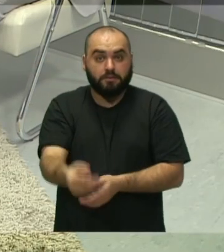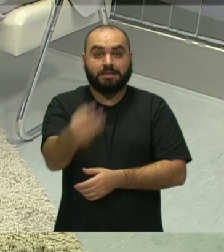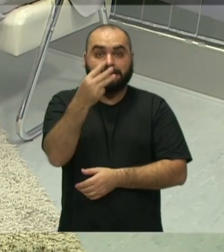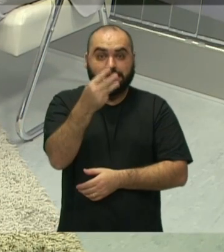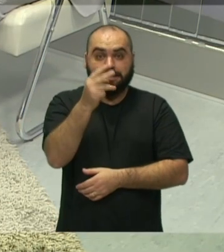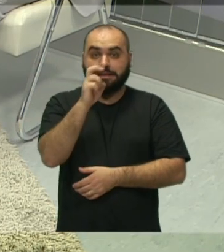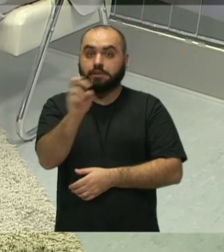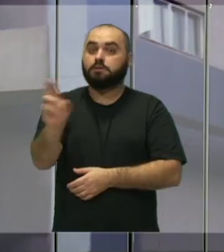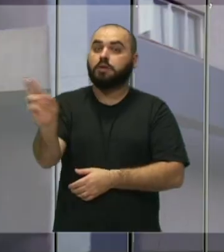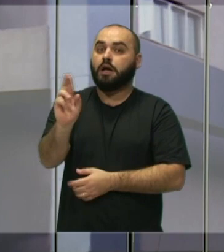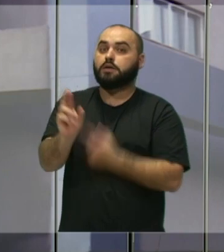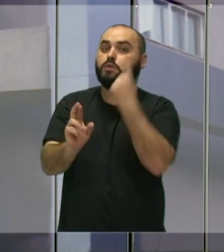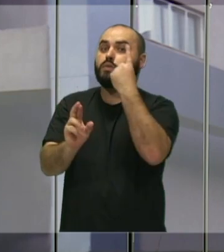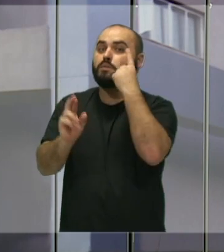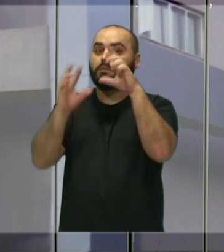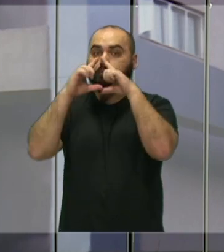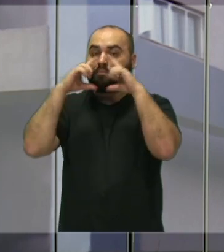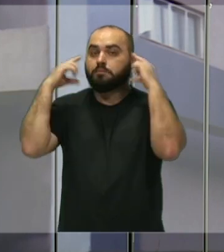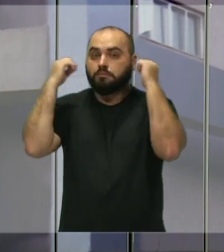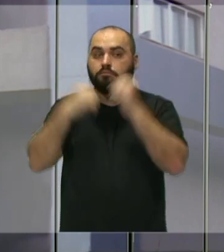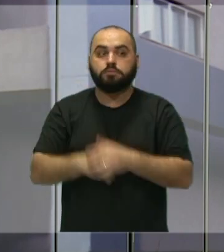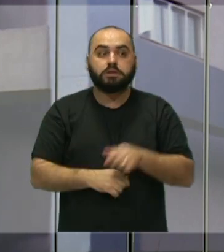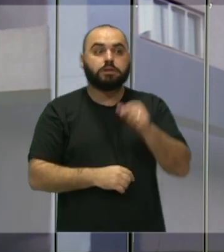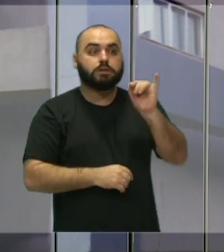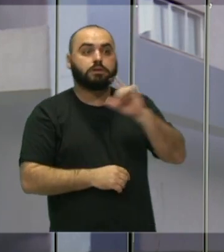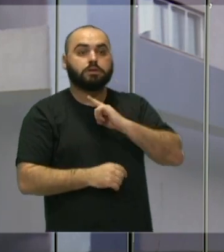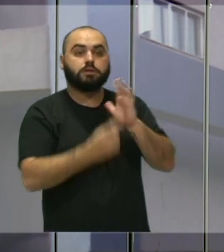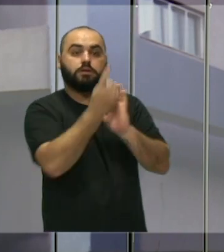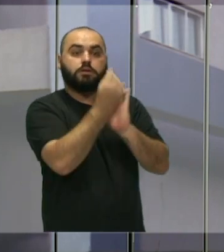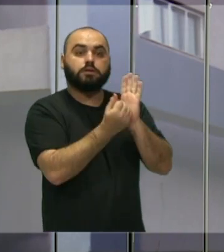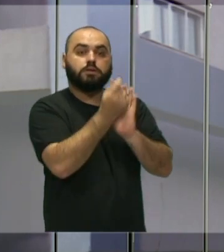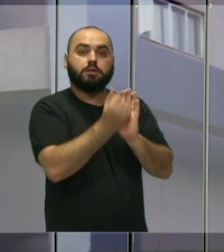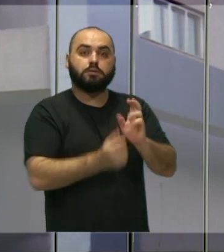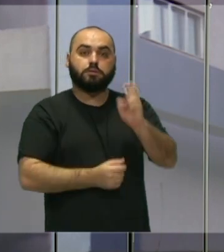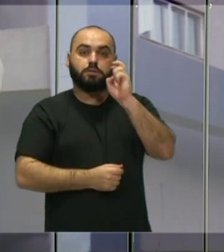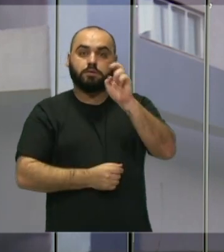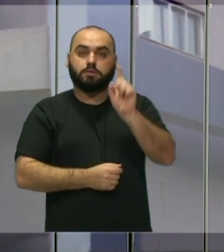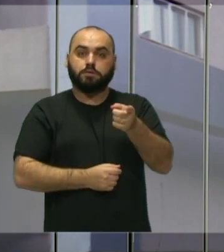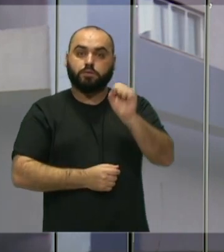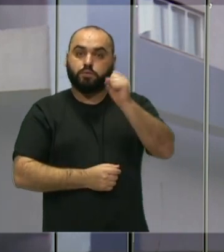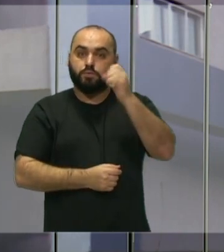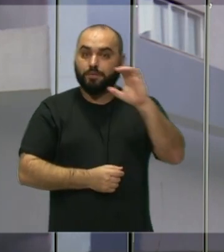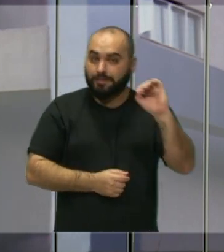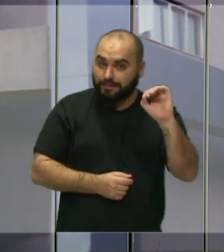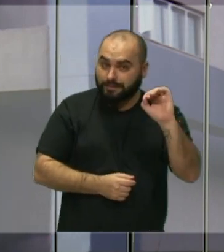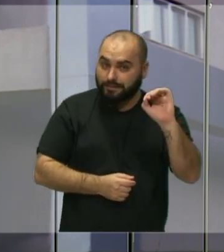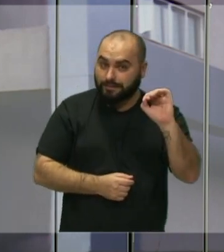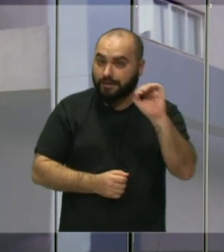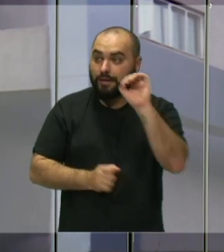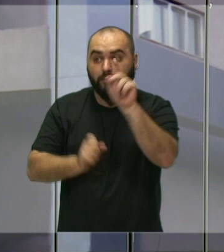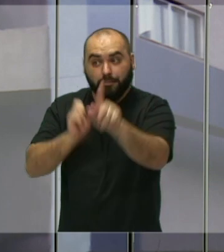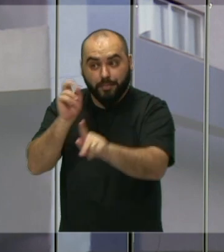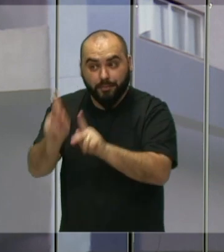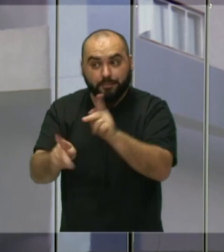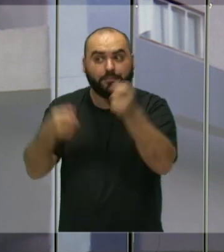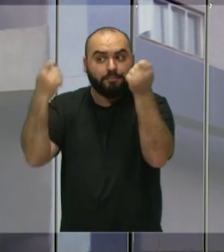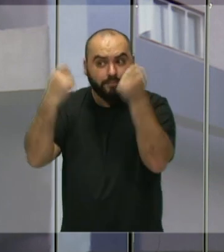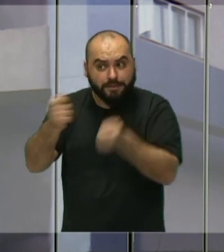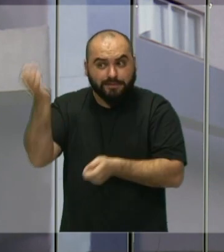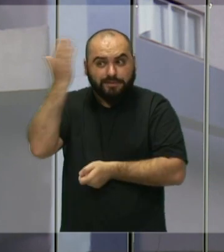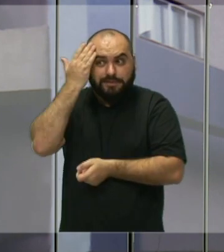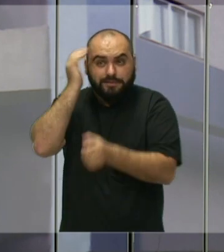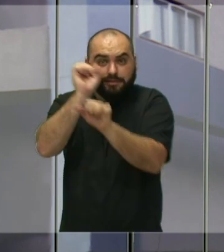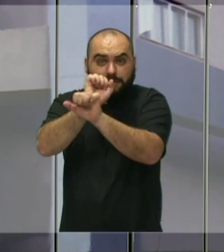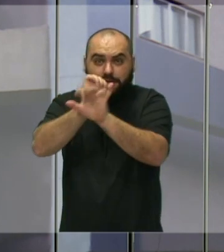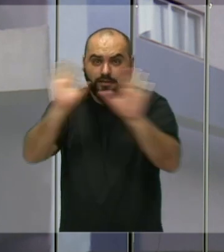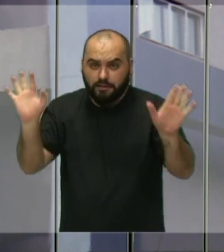máscara, quando ela tinha um orçamento de R$ 5,80. É importante que a população entenda isso. Era no